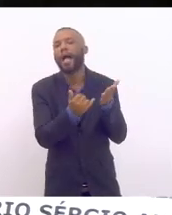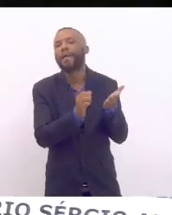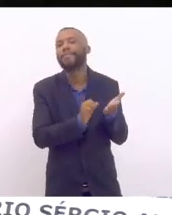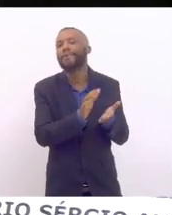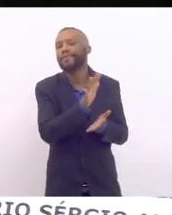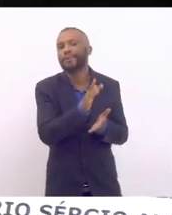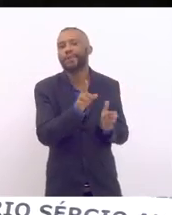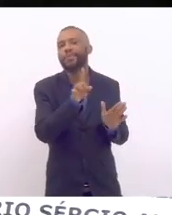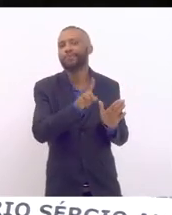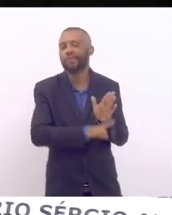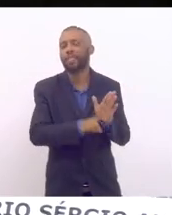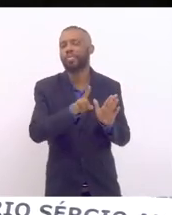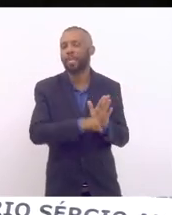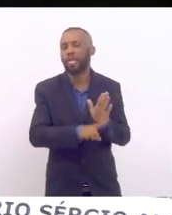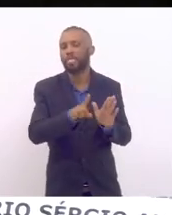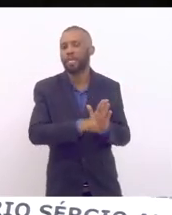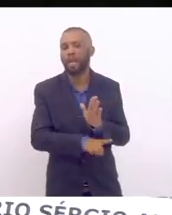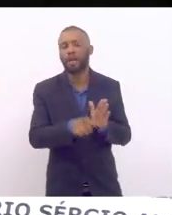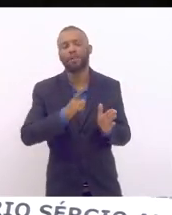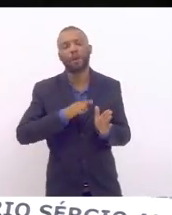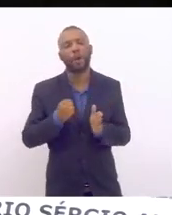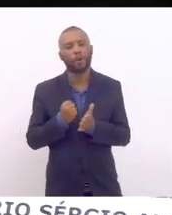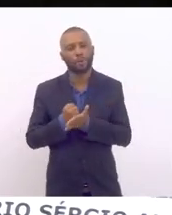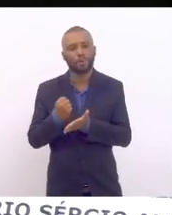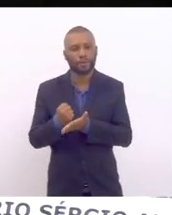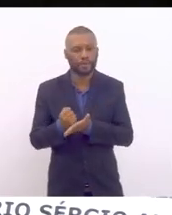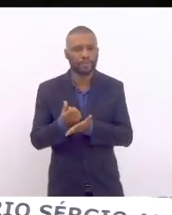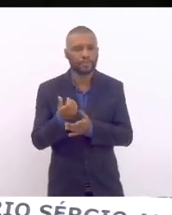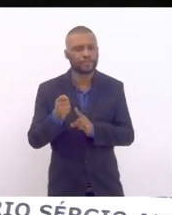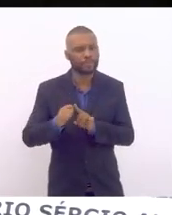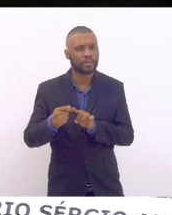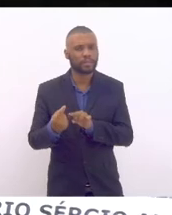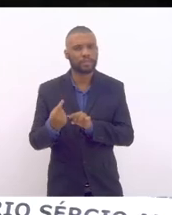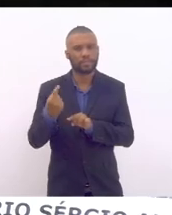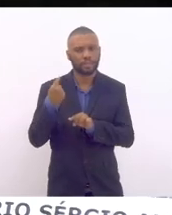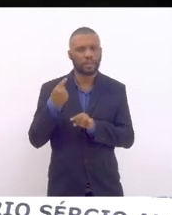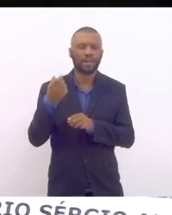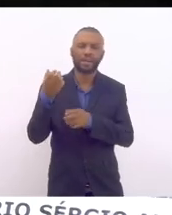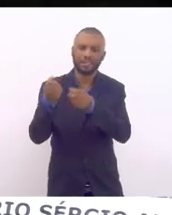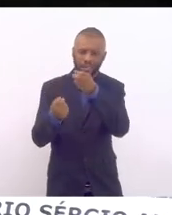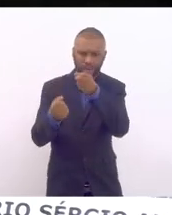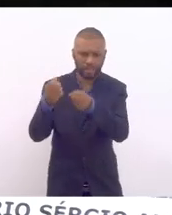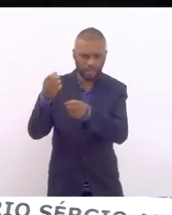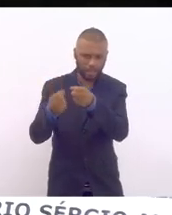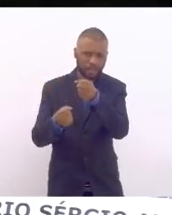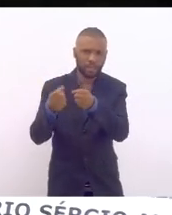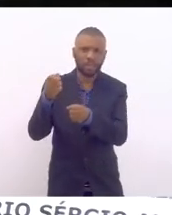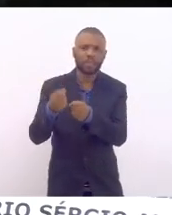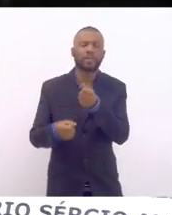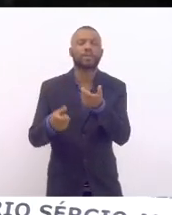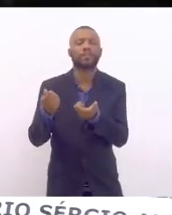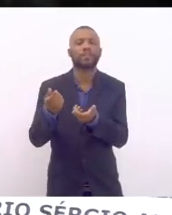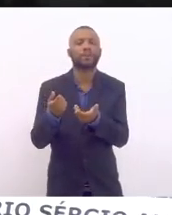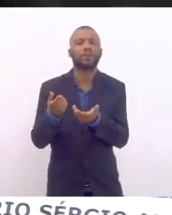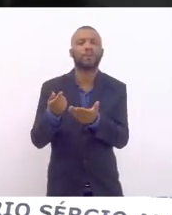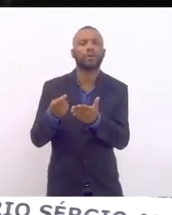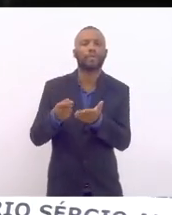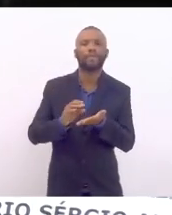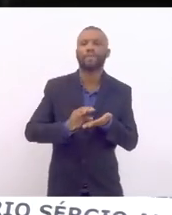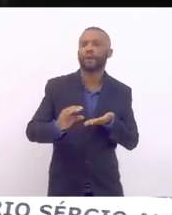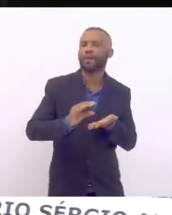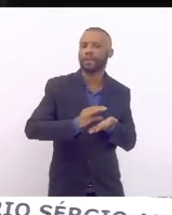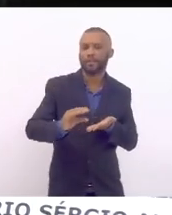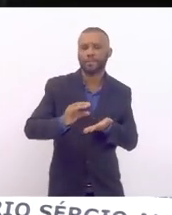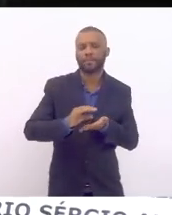demais eu tava com contrato de seis meses atrás de leite que o fornecedor ganhou a